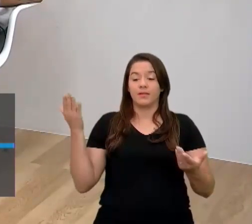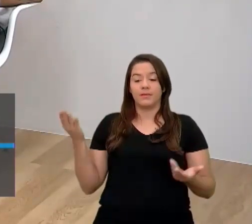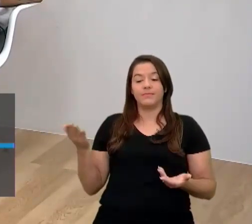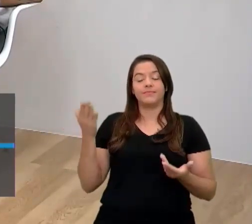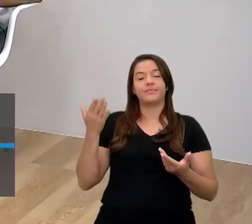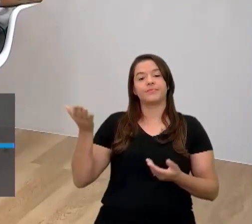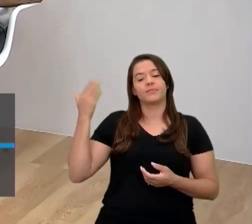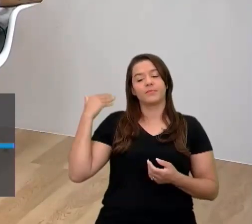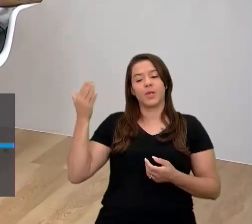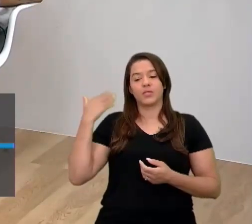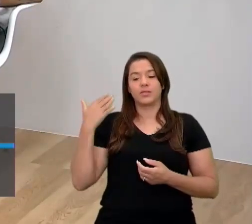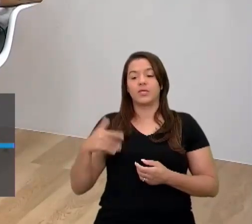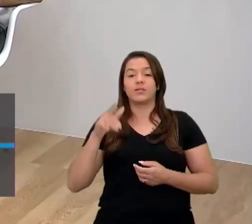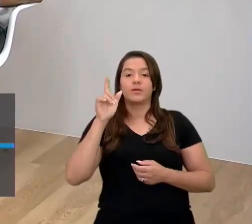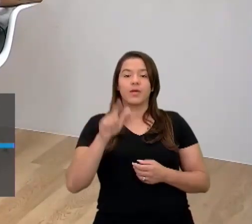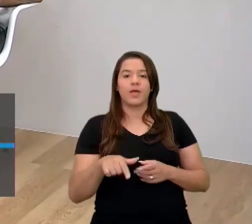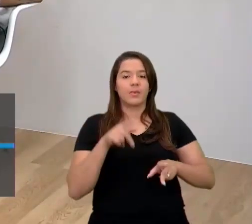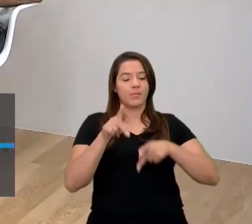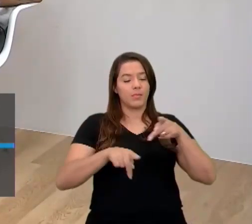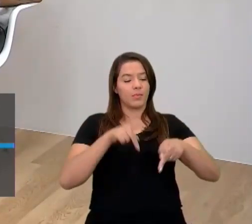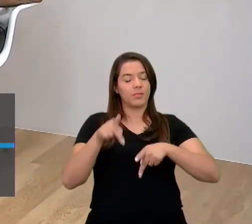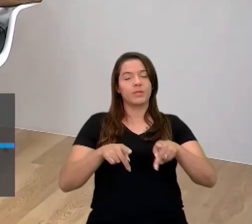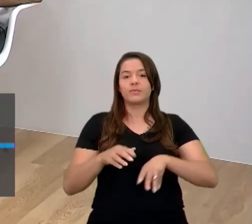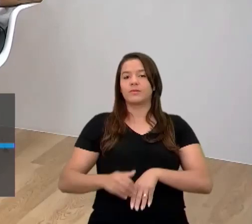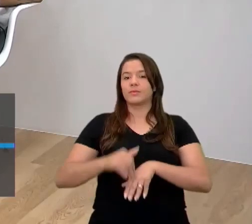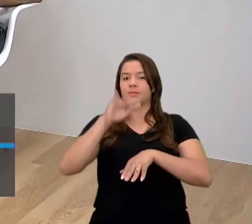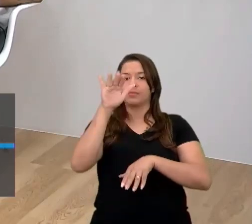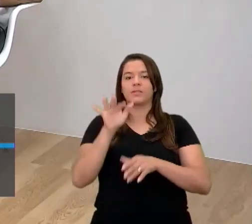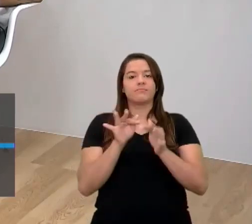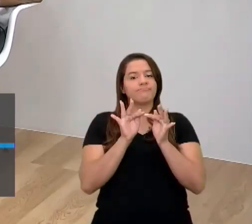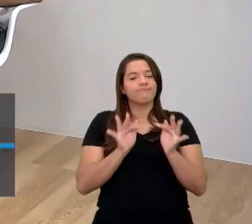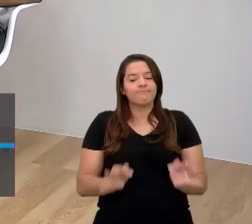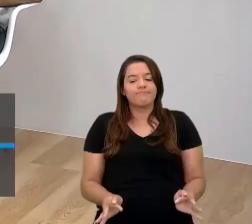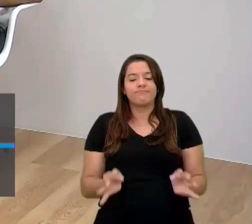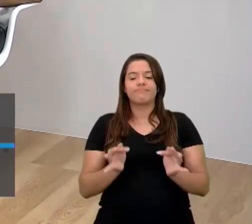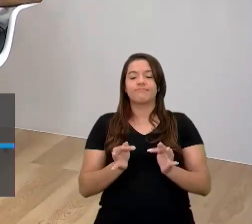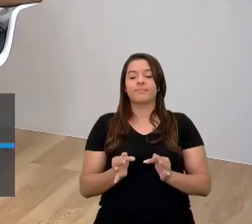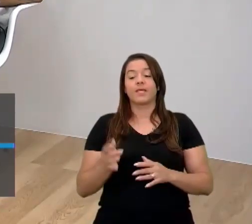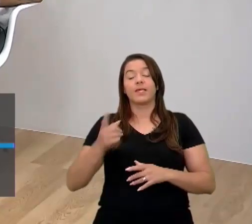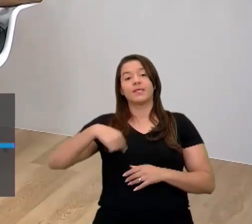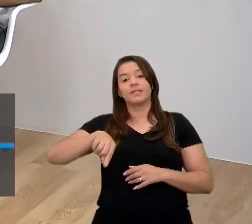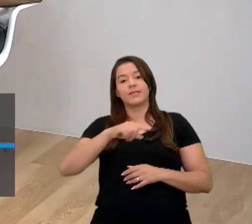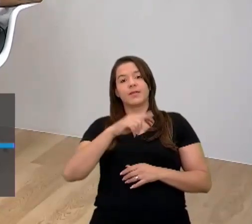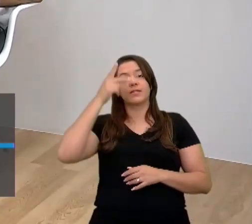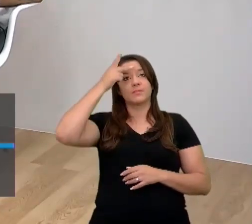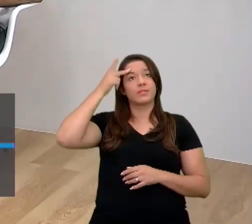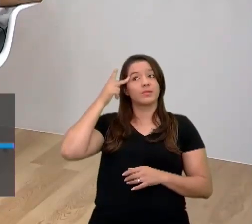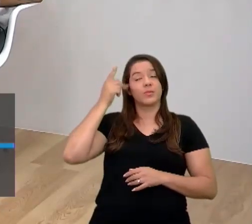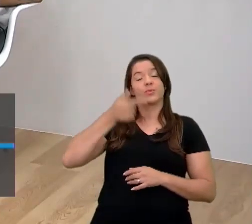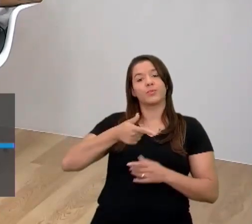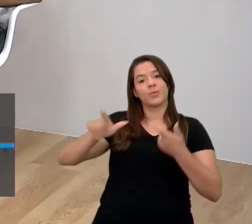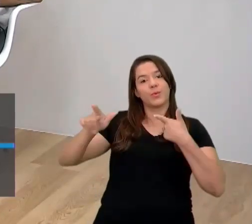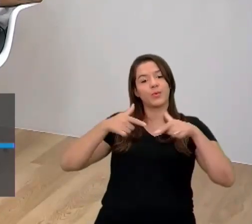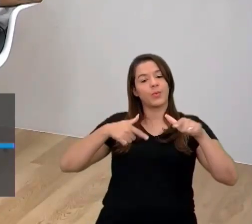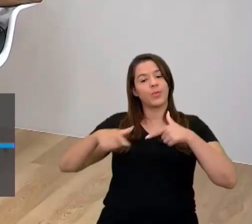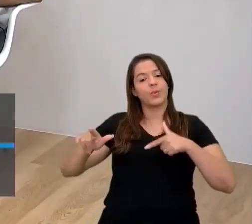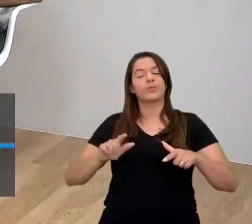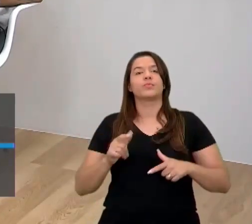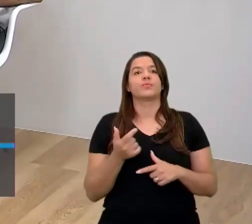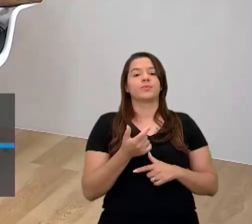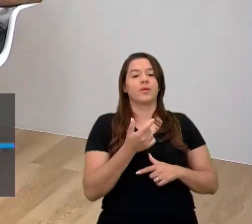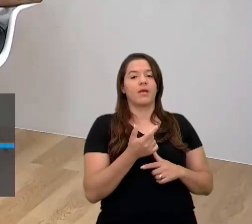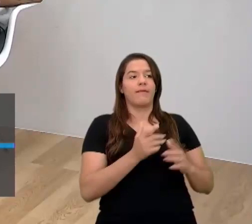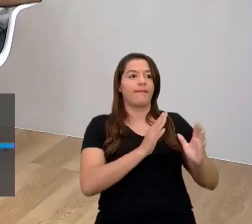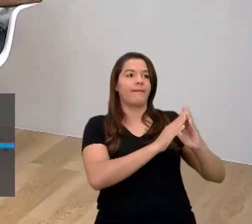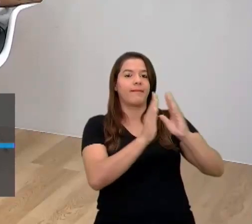originalmente, era habitado por populações mais humildes. Sim. Só que por causa da especulação urbana, para